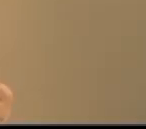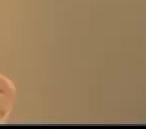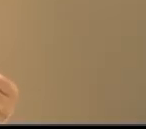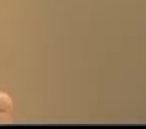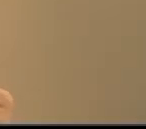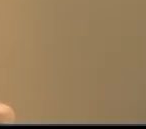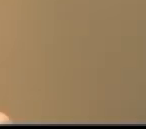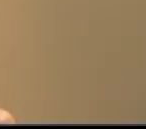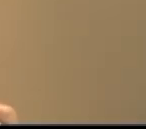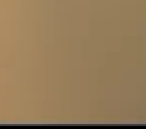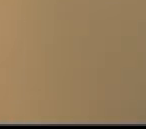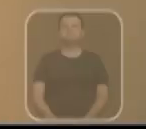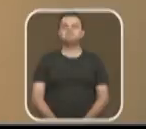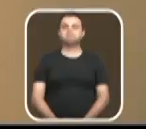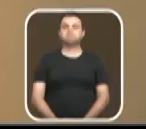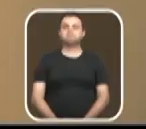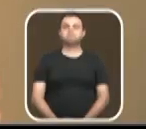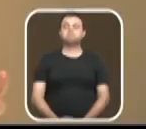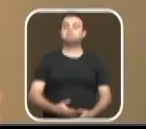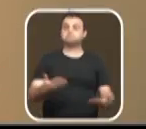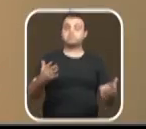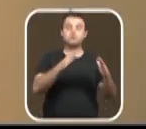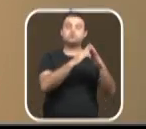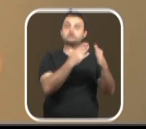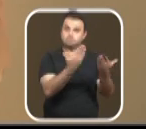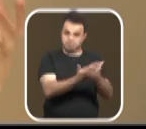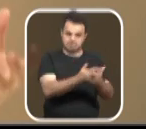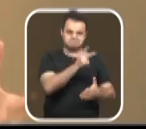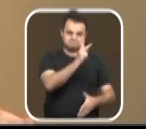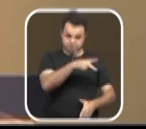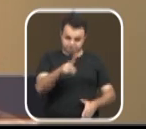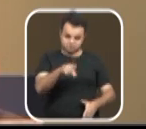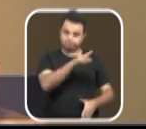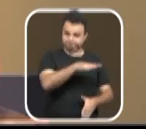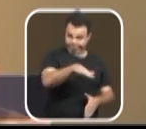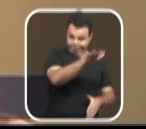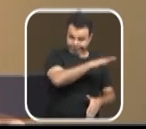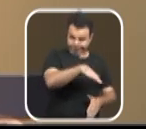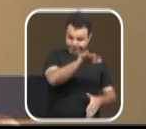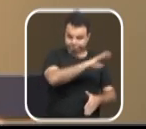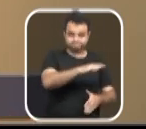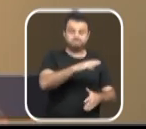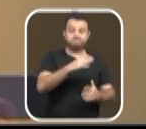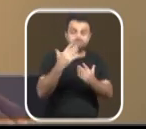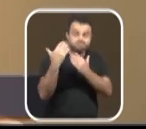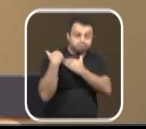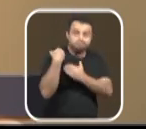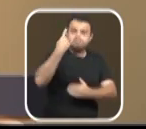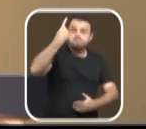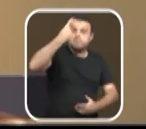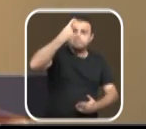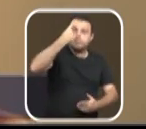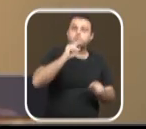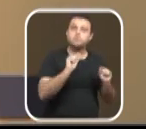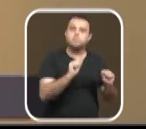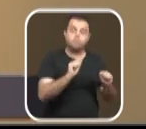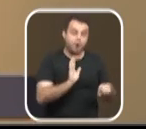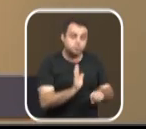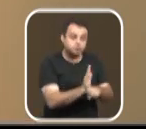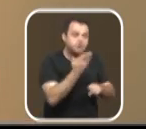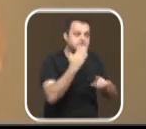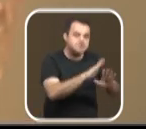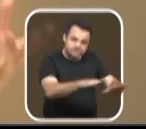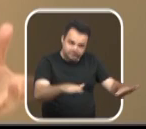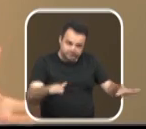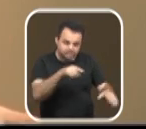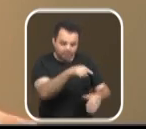A primeira incumbência ali da escola vai ser desenvolver essa identidade da criança, né? Ela